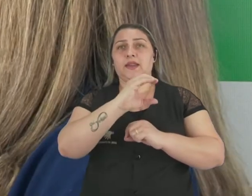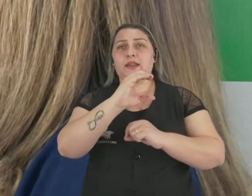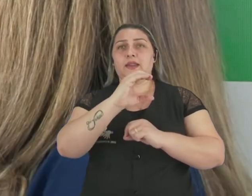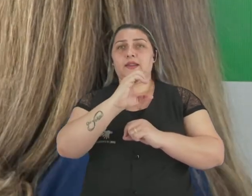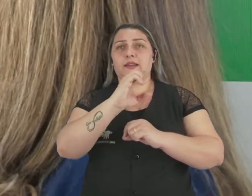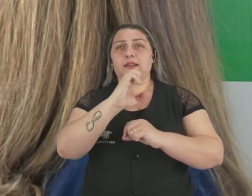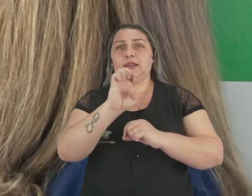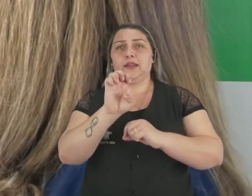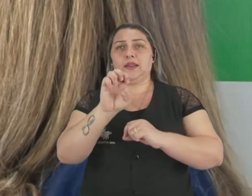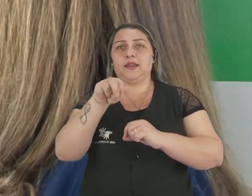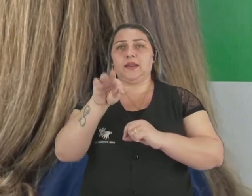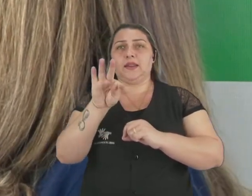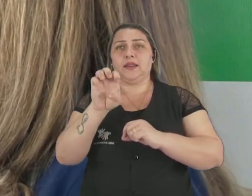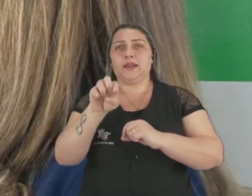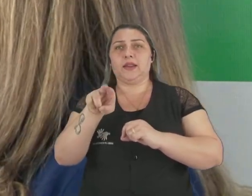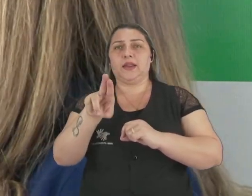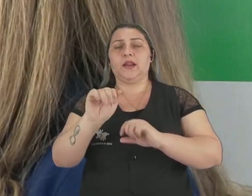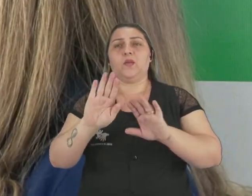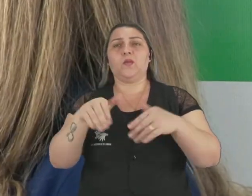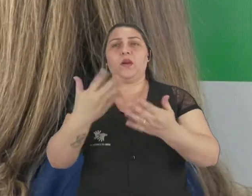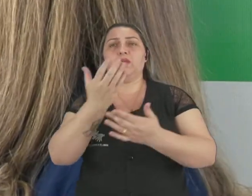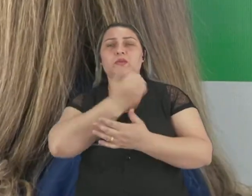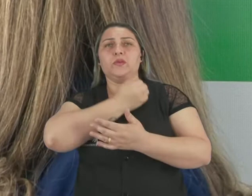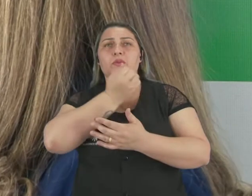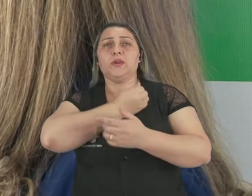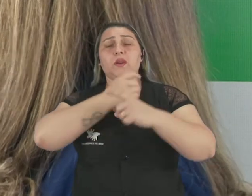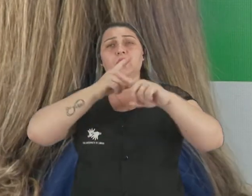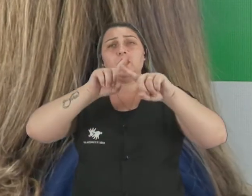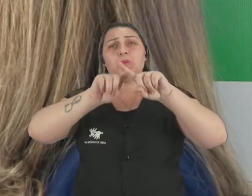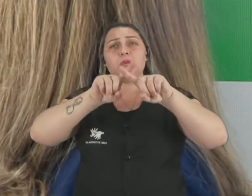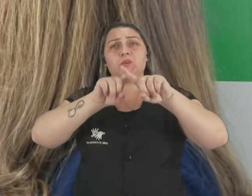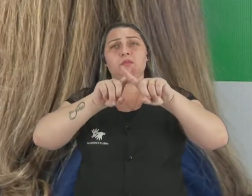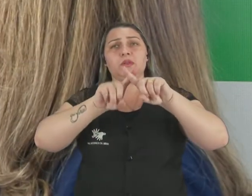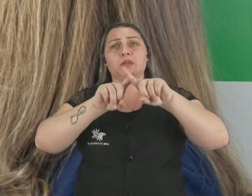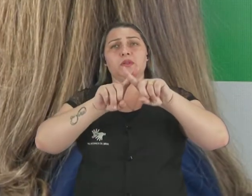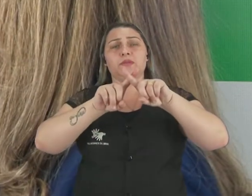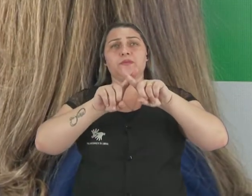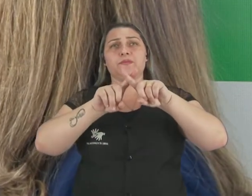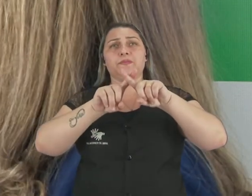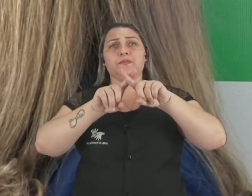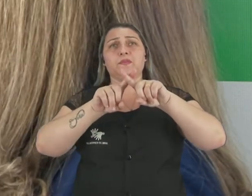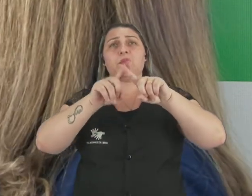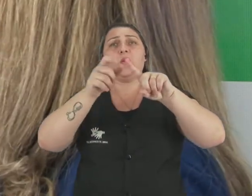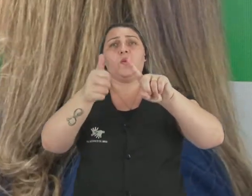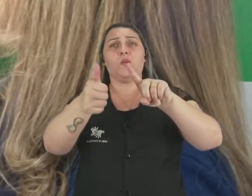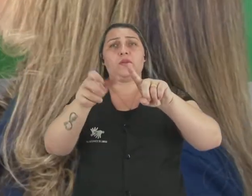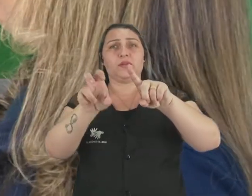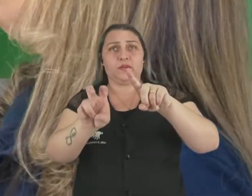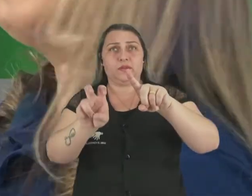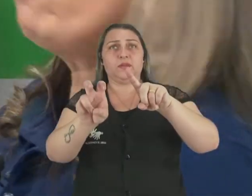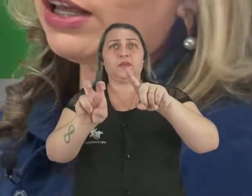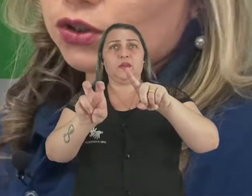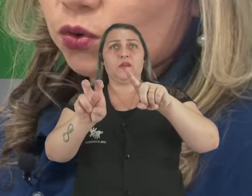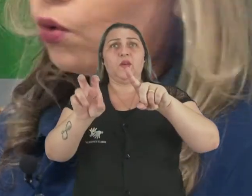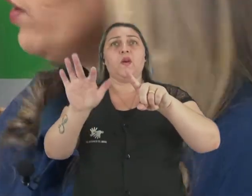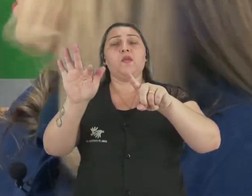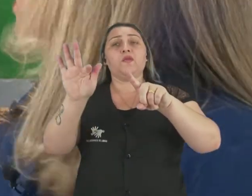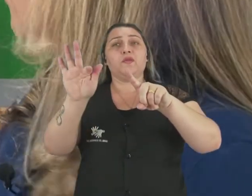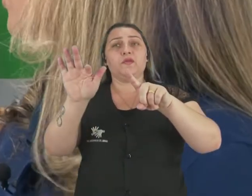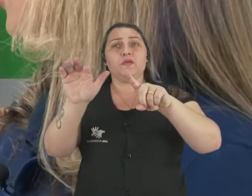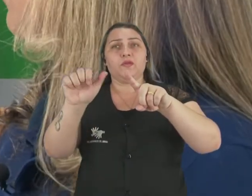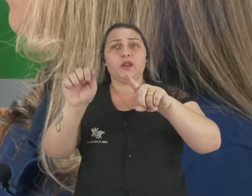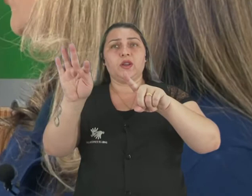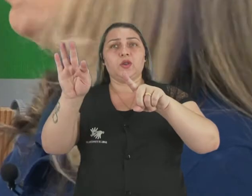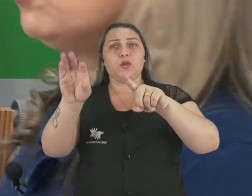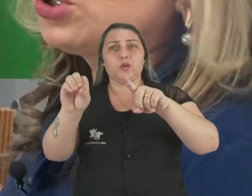né? Então, qual é o número que eu estou multiplicando? Aqui nós temos o 15, que é um fator